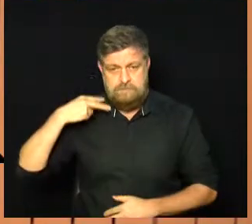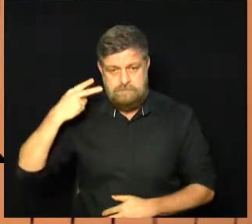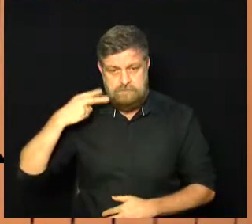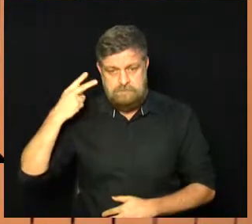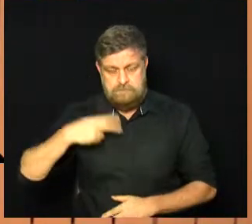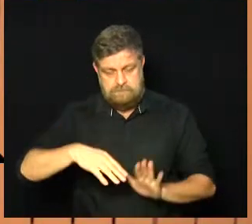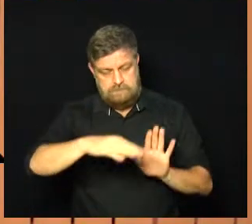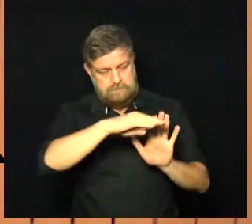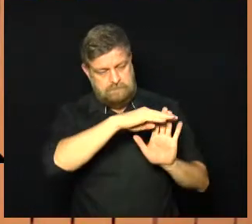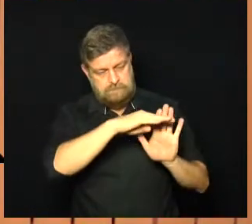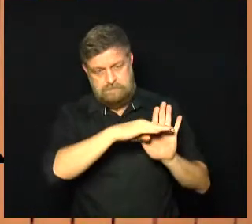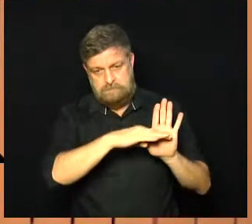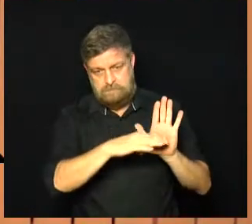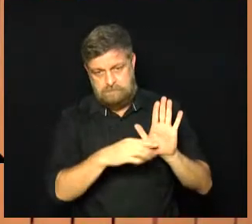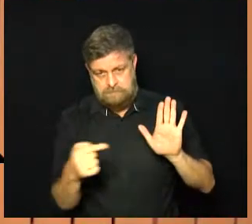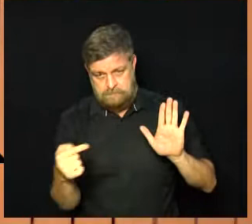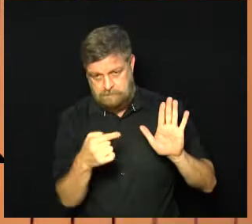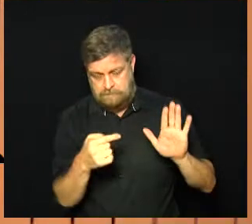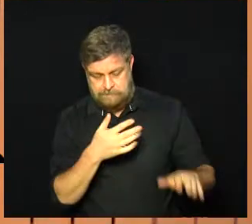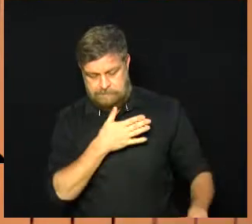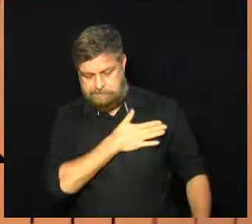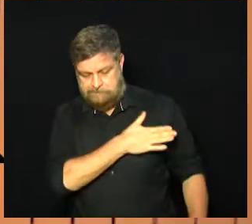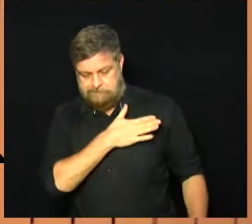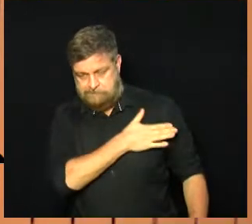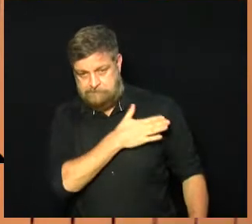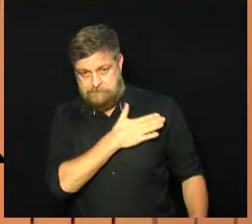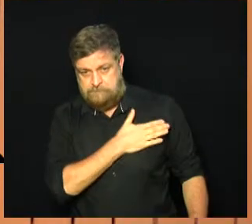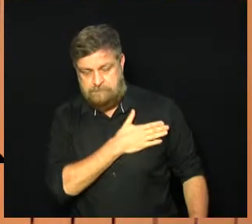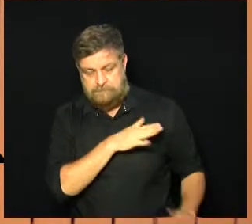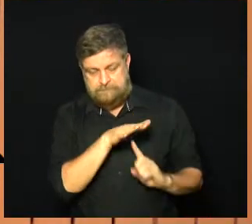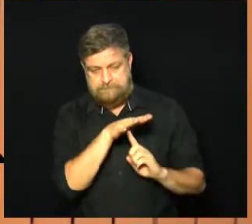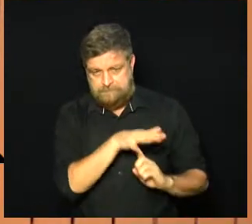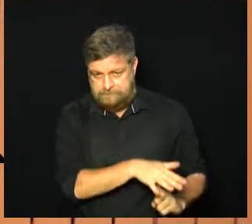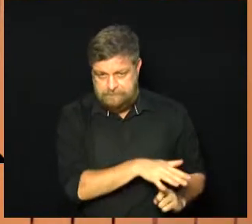que muitas vezes são marginalizadas e até mesmo